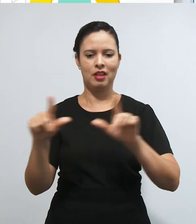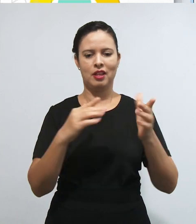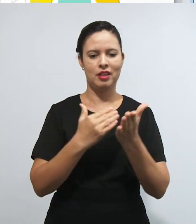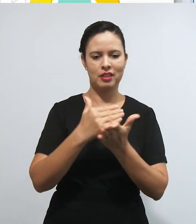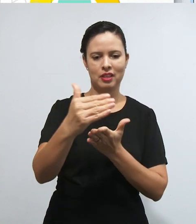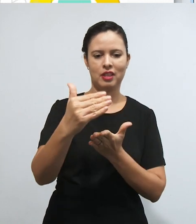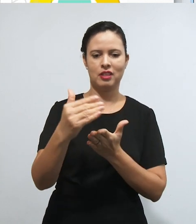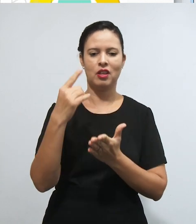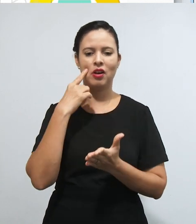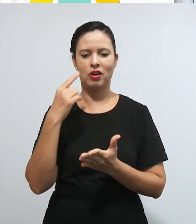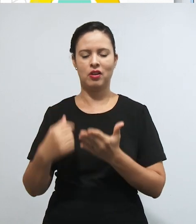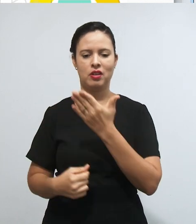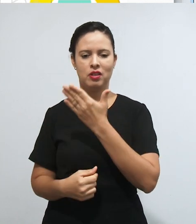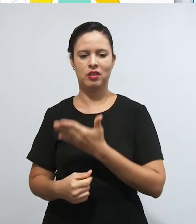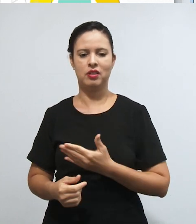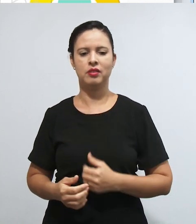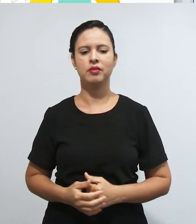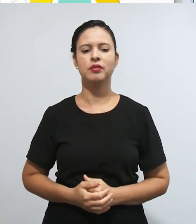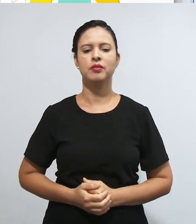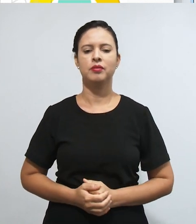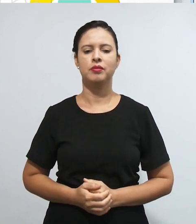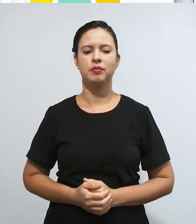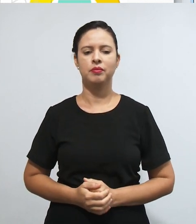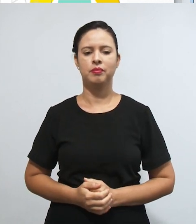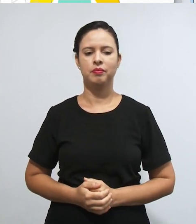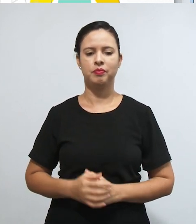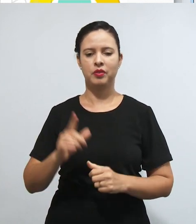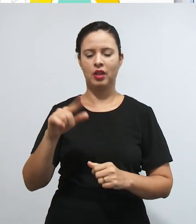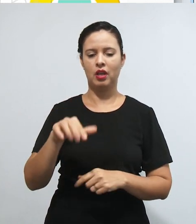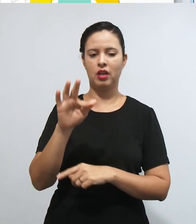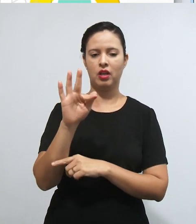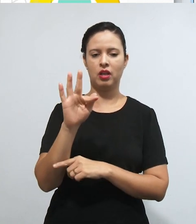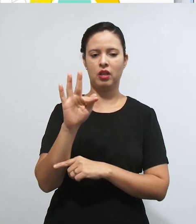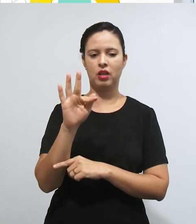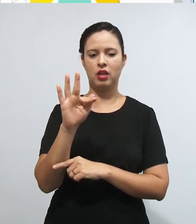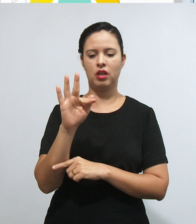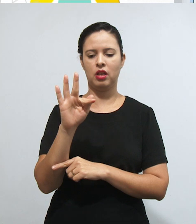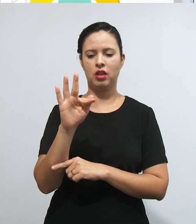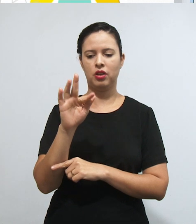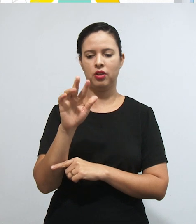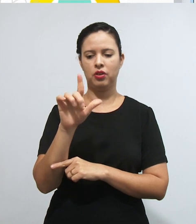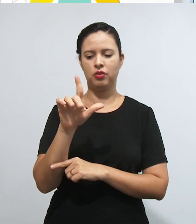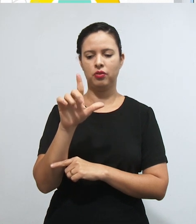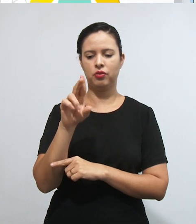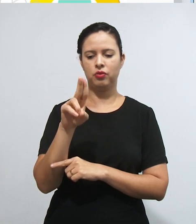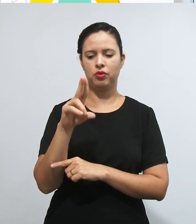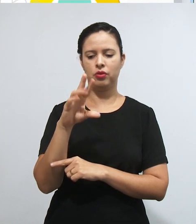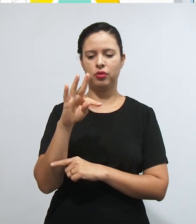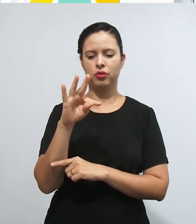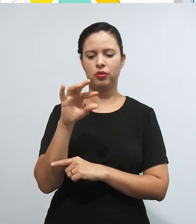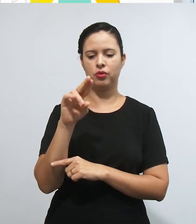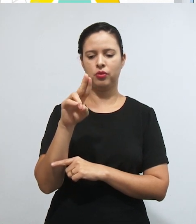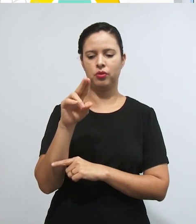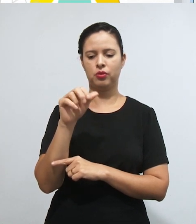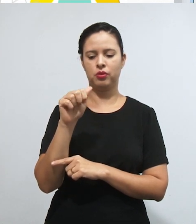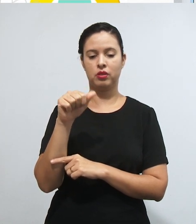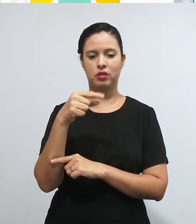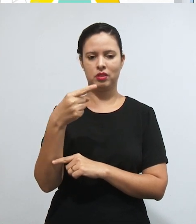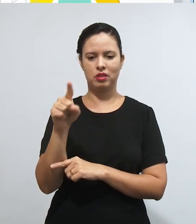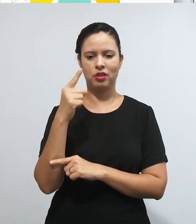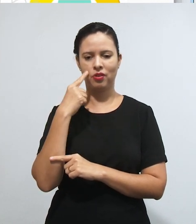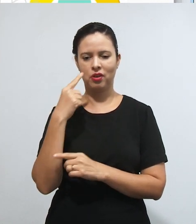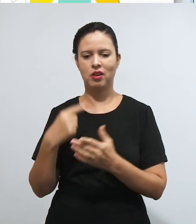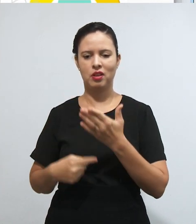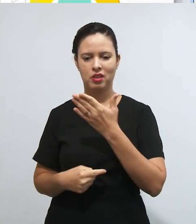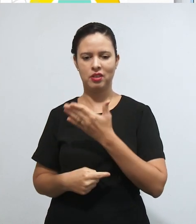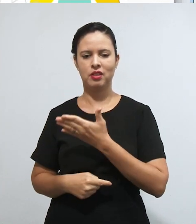flutuar. Flutuação. Ela vai fazer a flutuação, né, que é esse efeito aqui, ó, né, ele